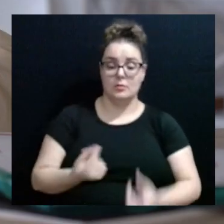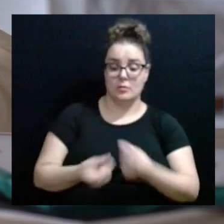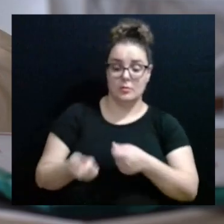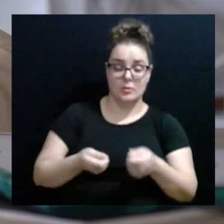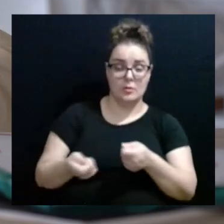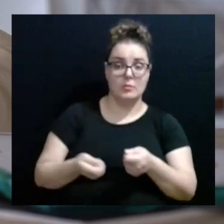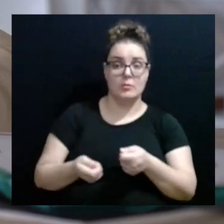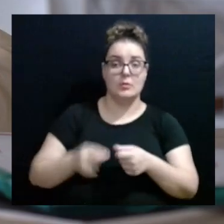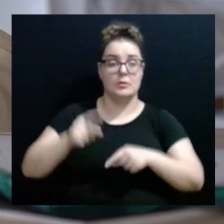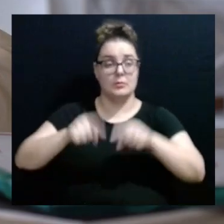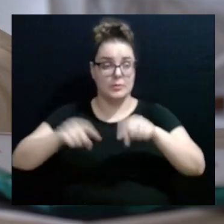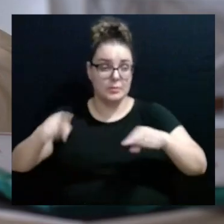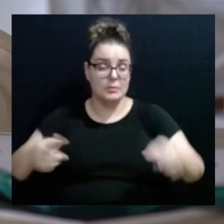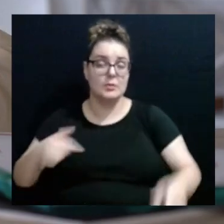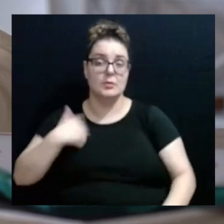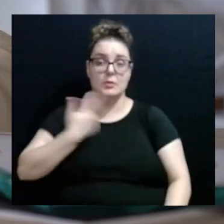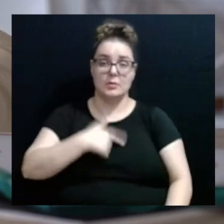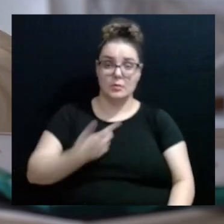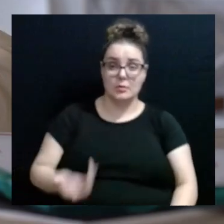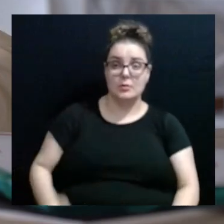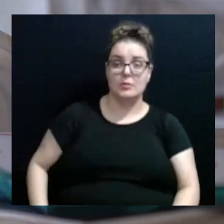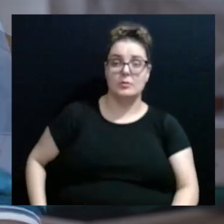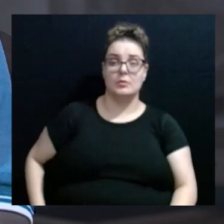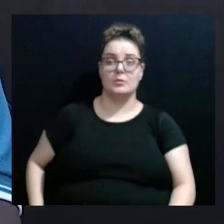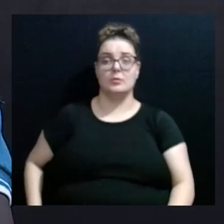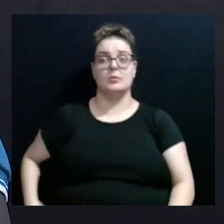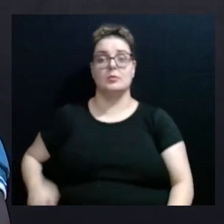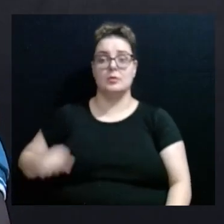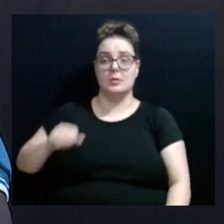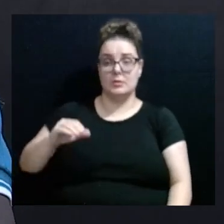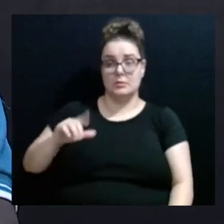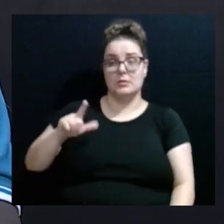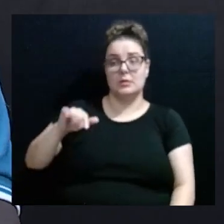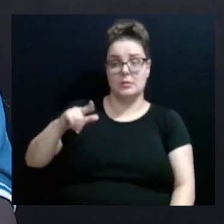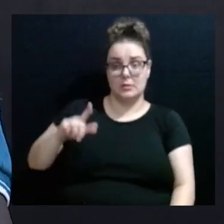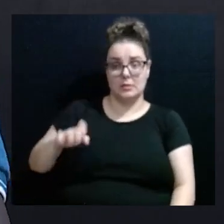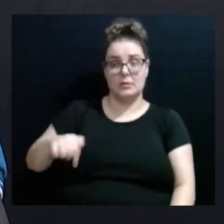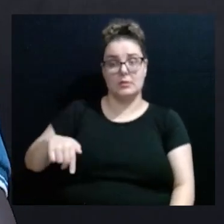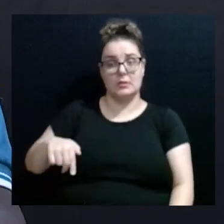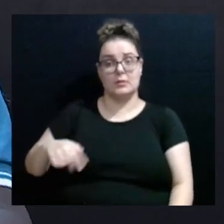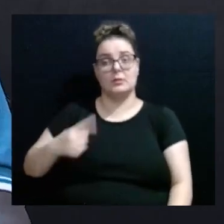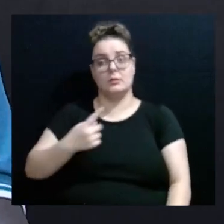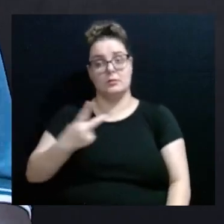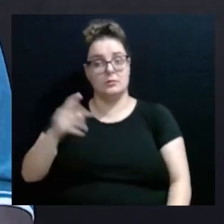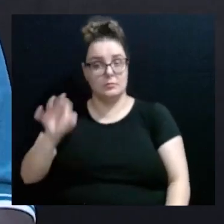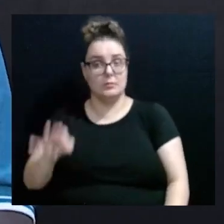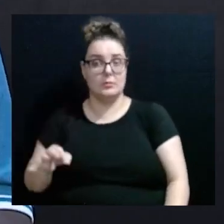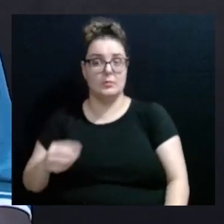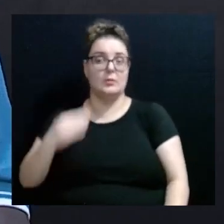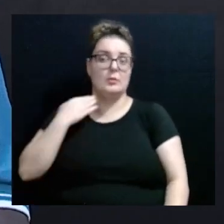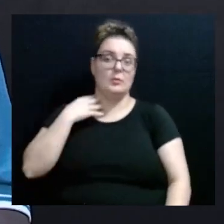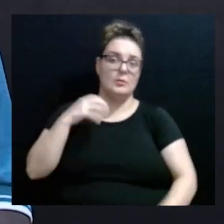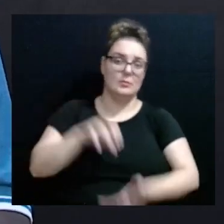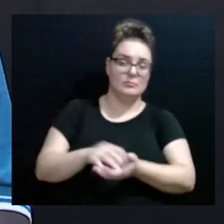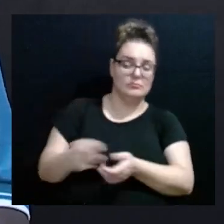a nossa economia está muito estável, né? Nós estamos com a Selic em 12%, então o Banco Central está um